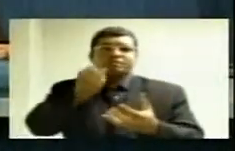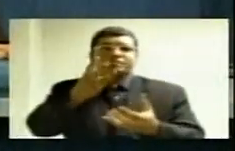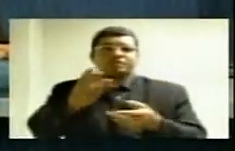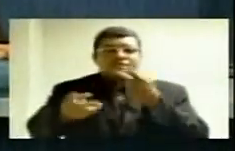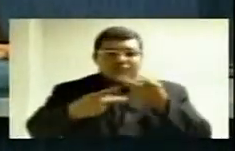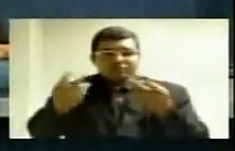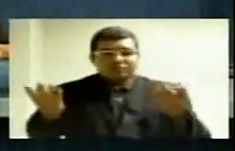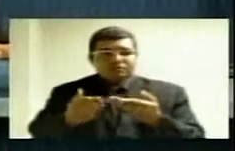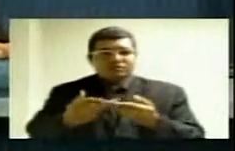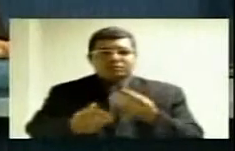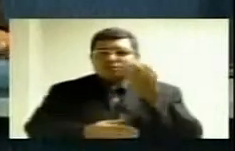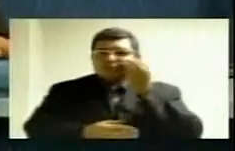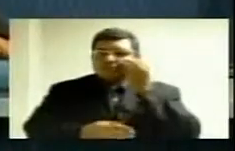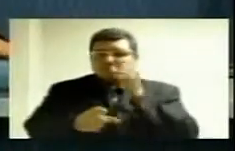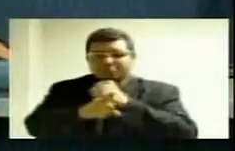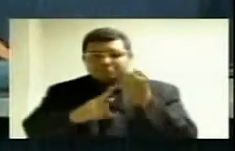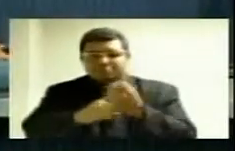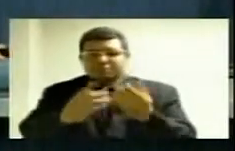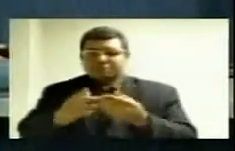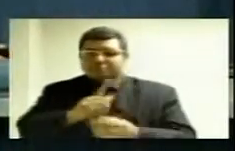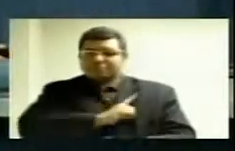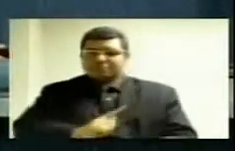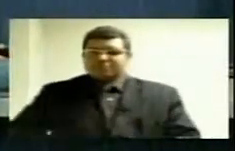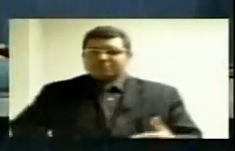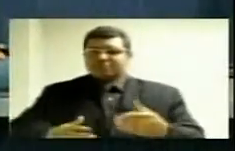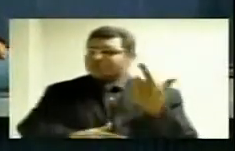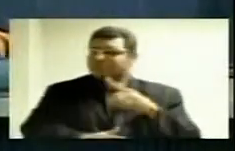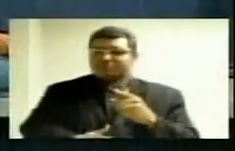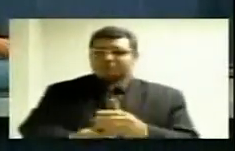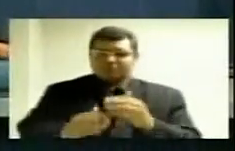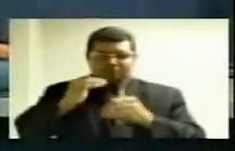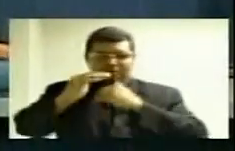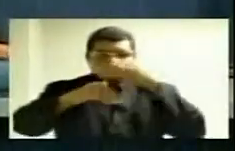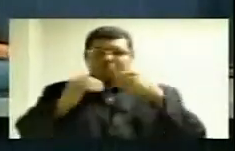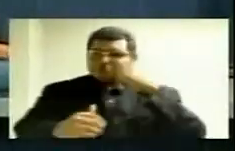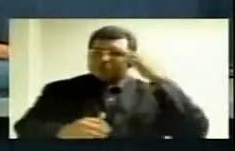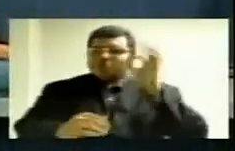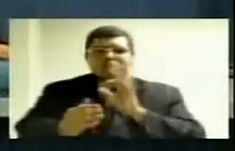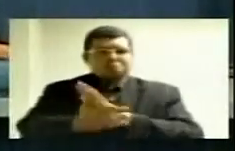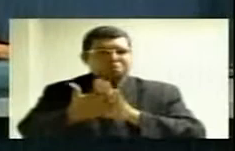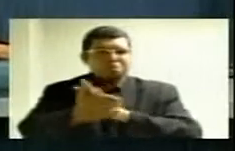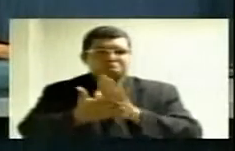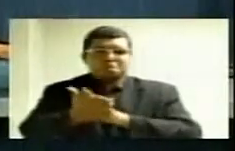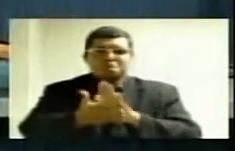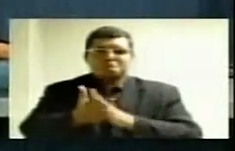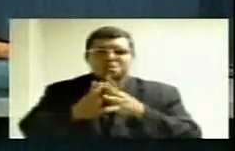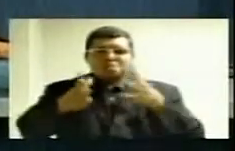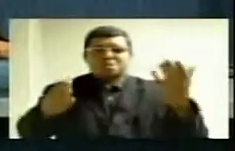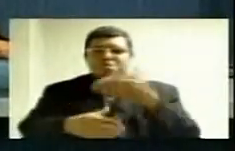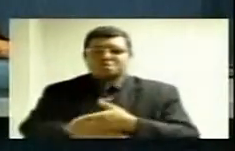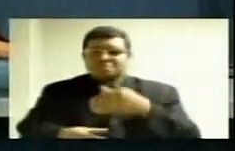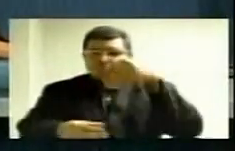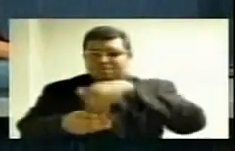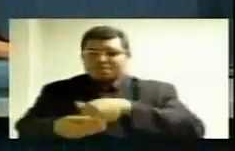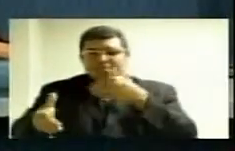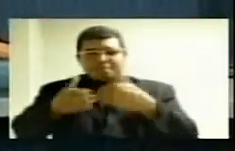diz respeito a interesses estritamente do governo, não se constrange em atropelar a minoria e